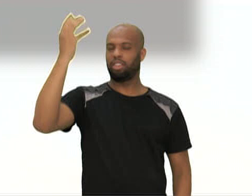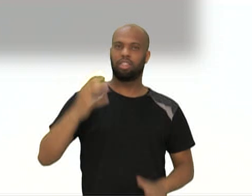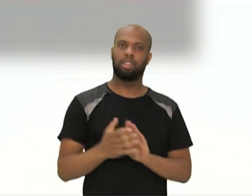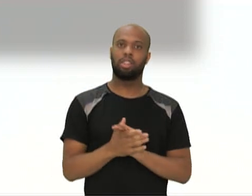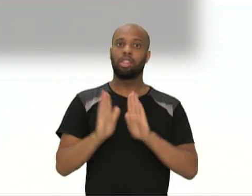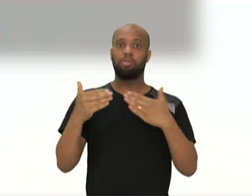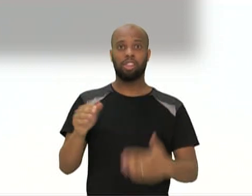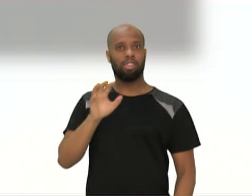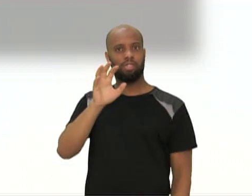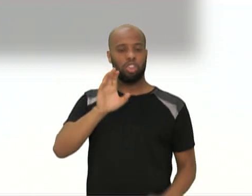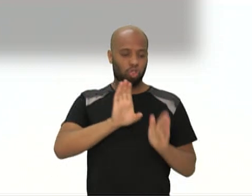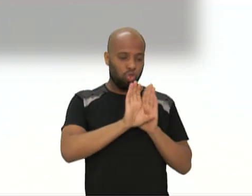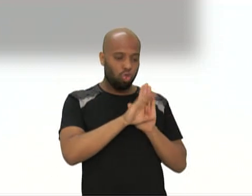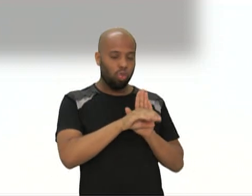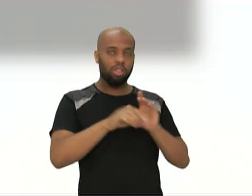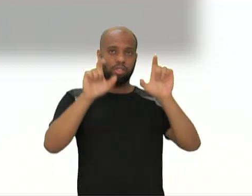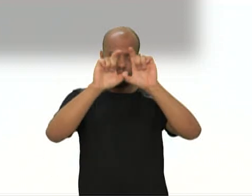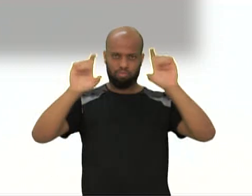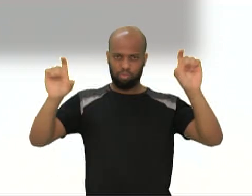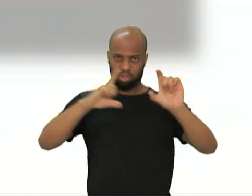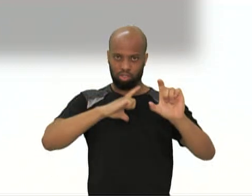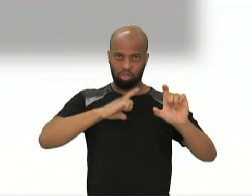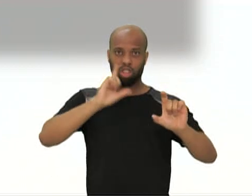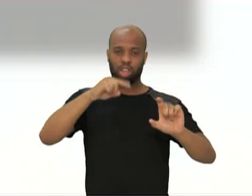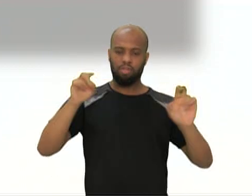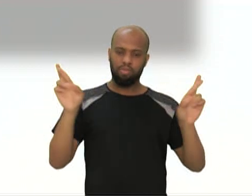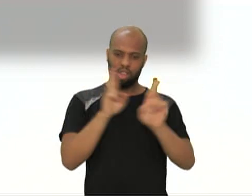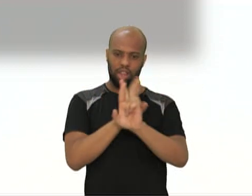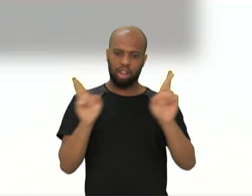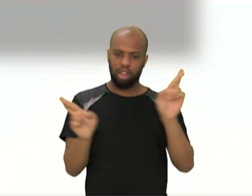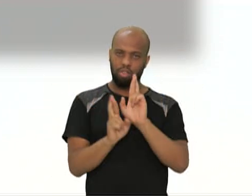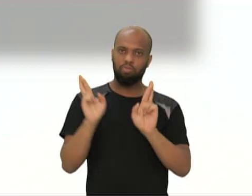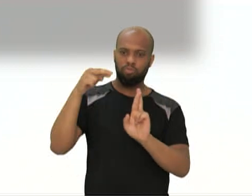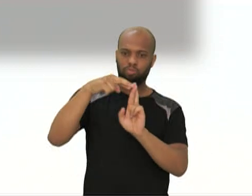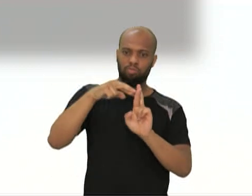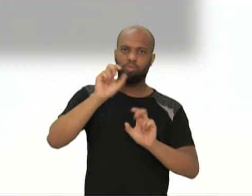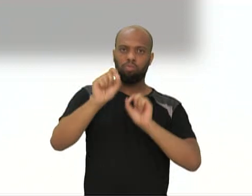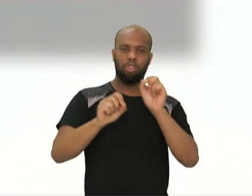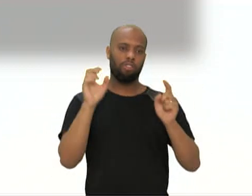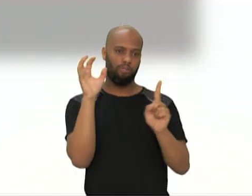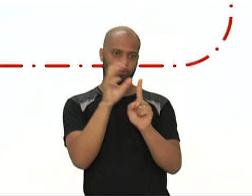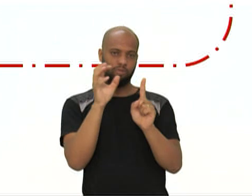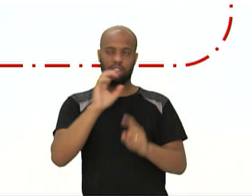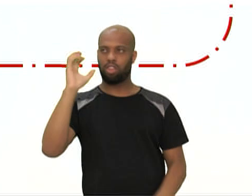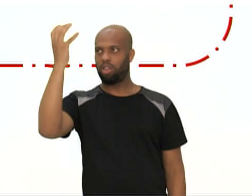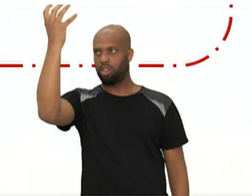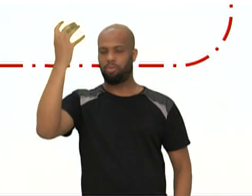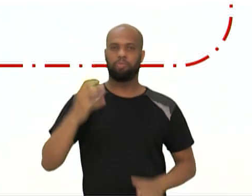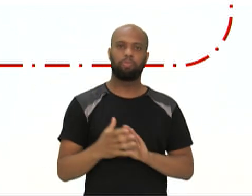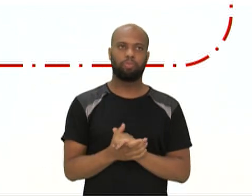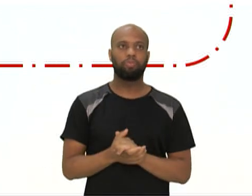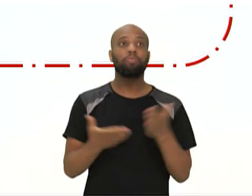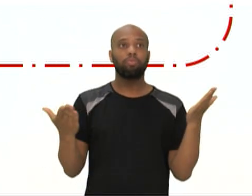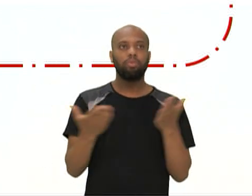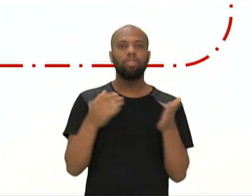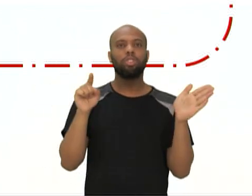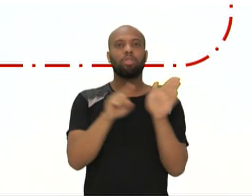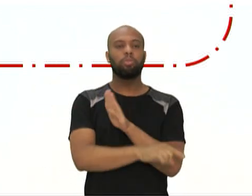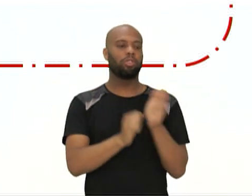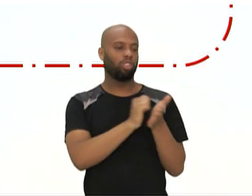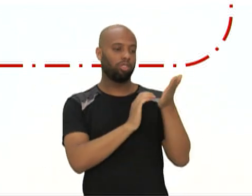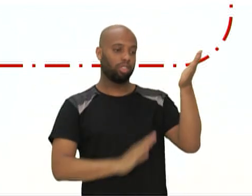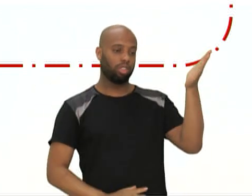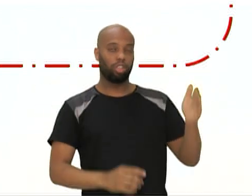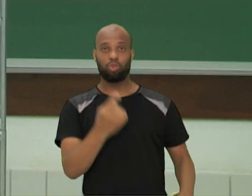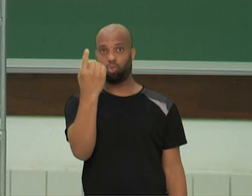Então, essa definição que você visualizou ali está tratando de fatores climáticos. Agora, a nossa